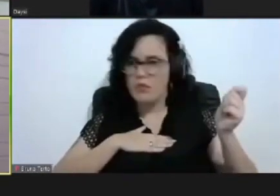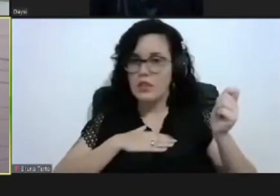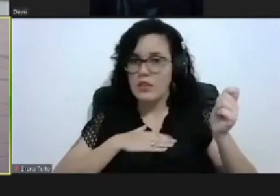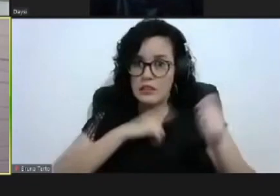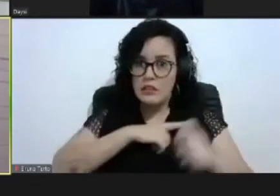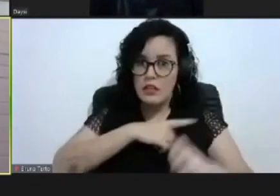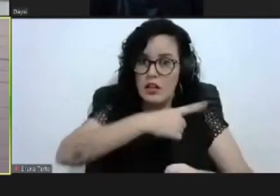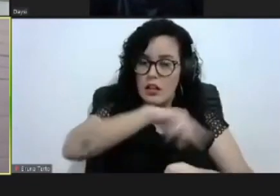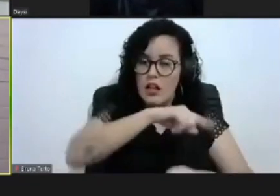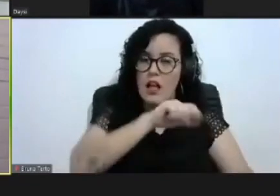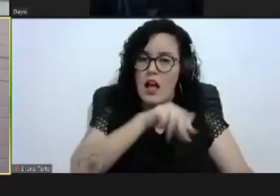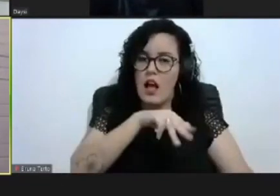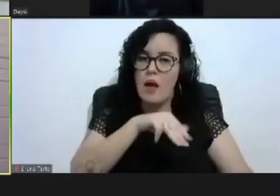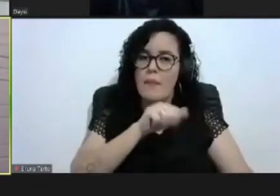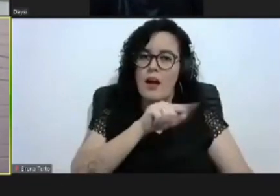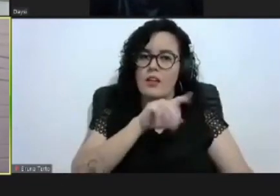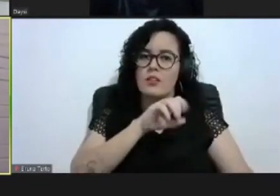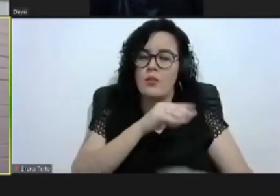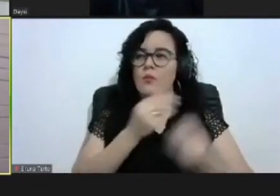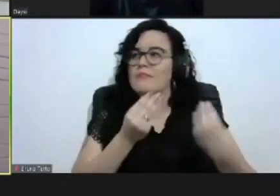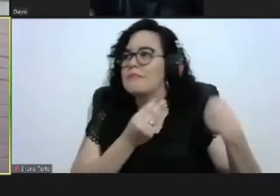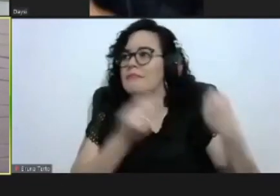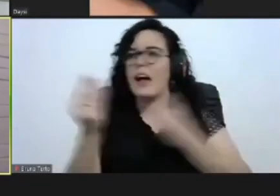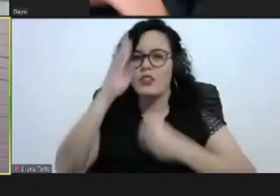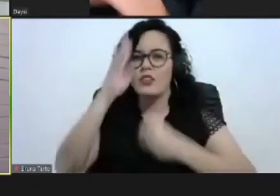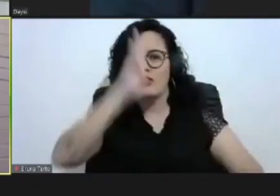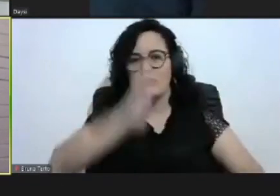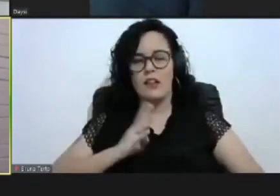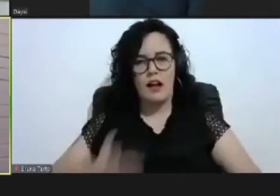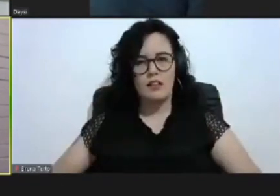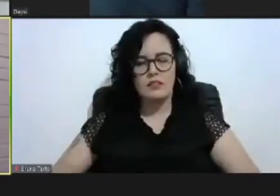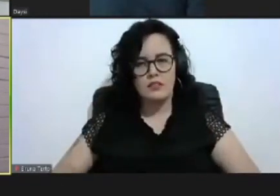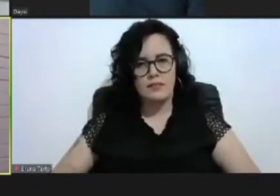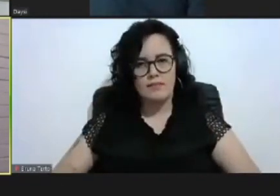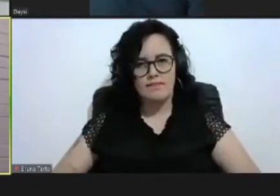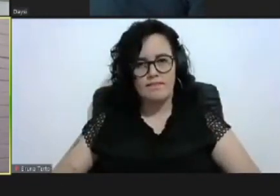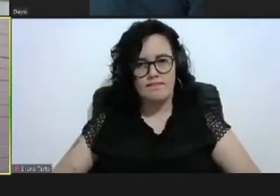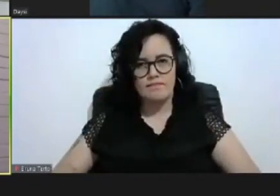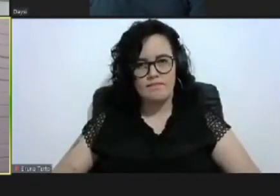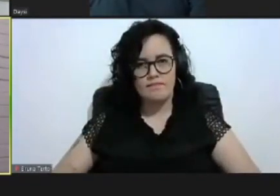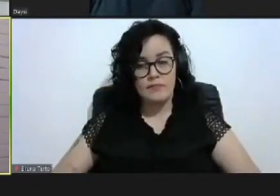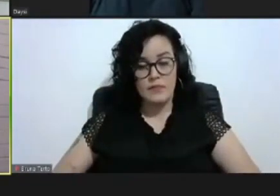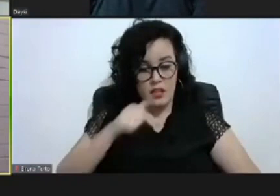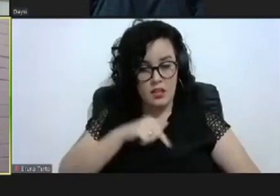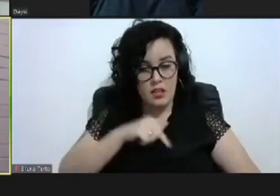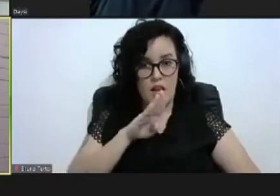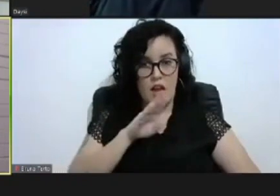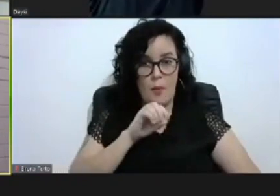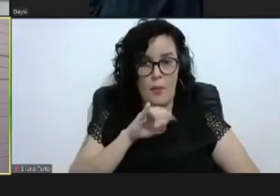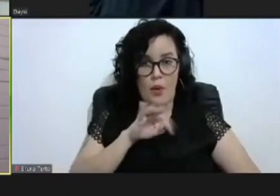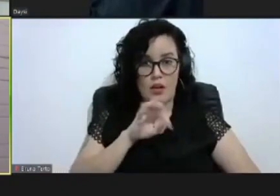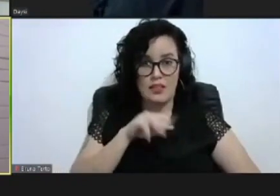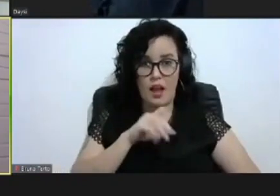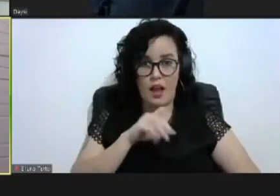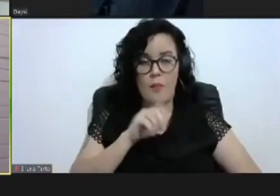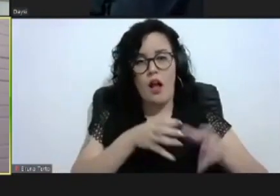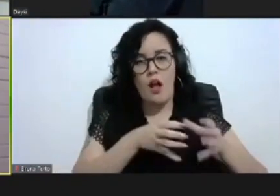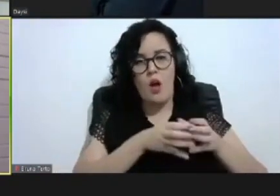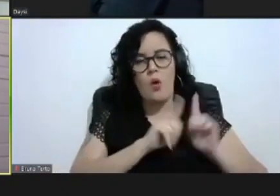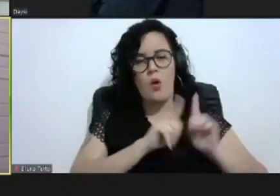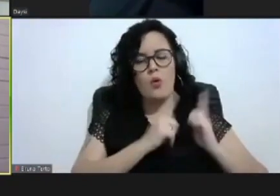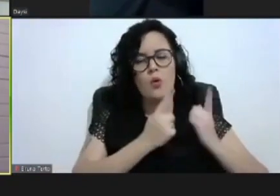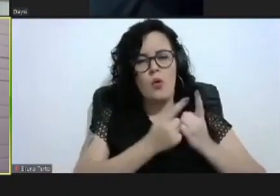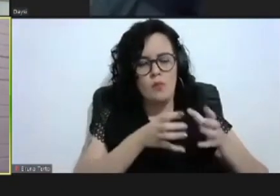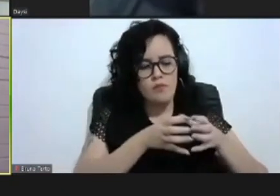de graça para a Amazon. Então, a gente, a Boitempo faz parte de um grupo que, aliás, foi criado